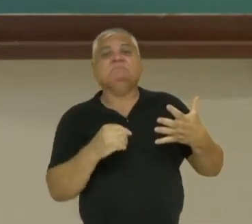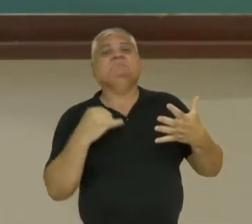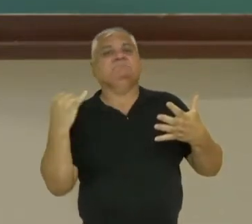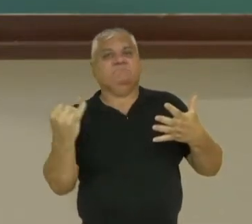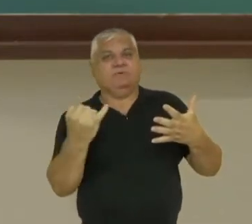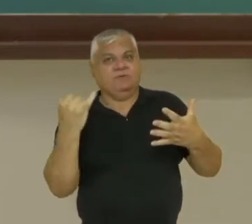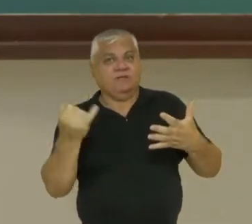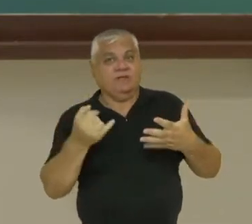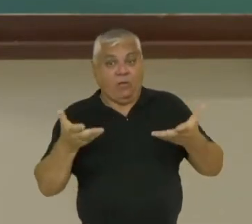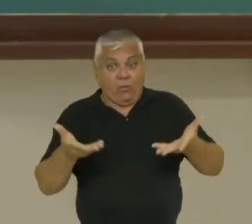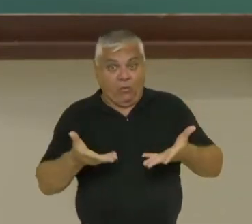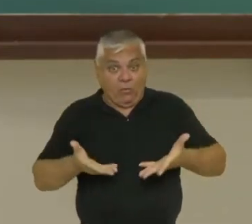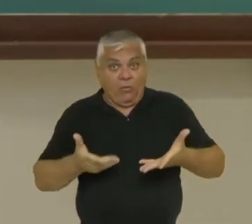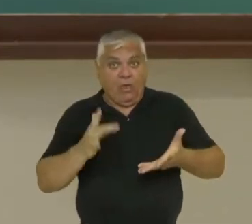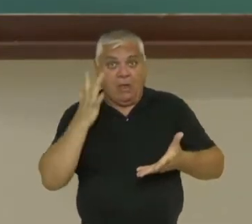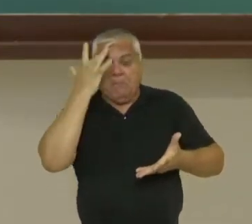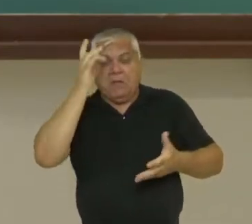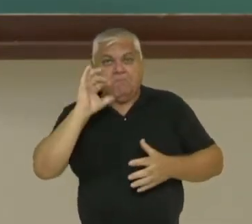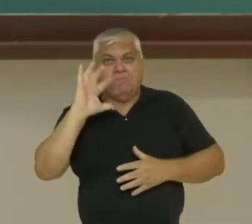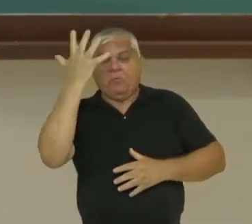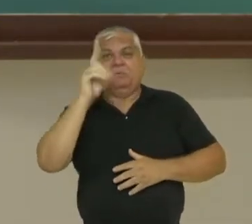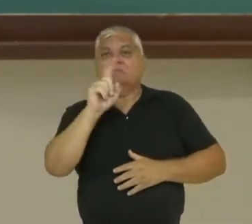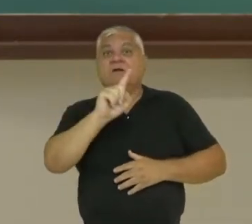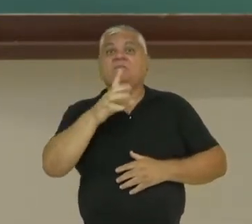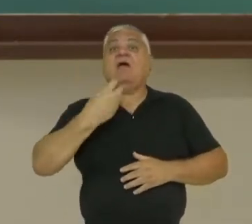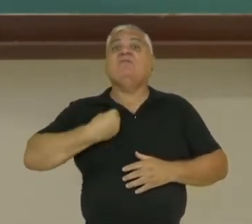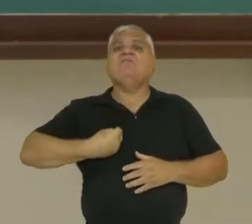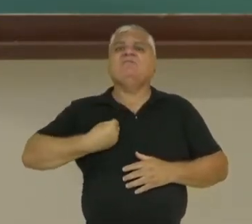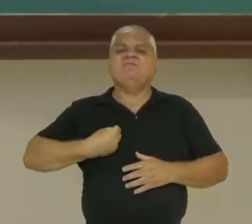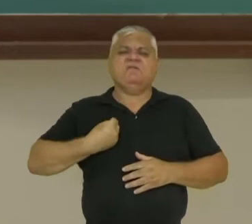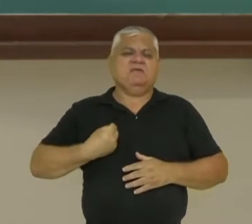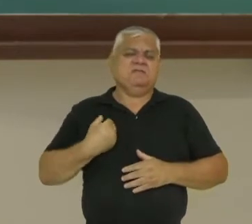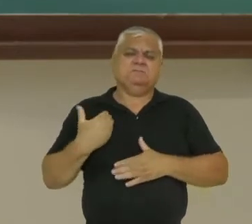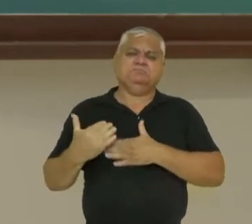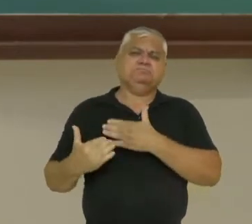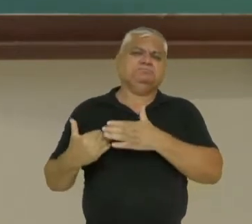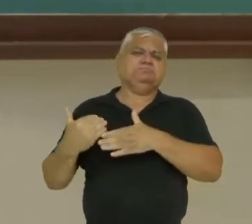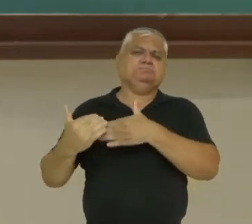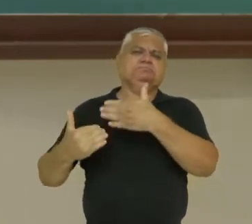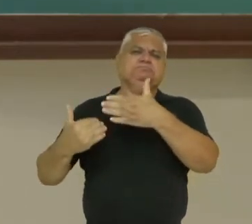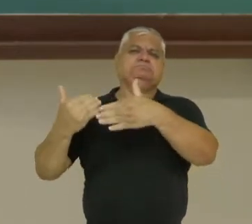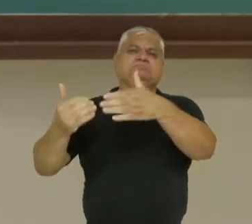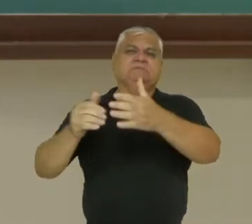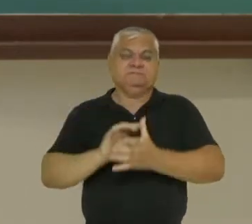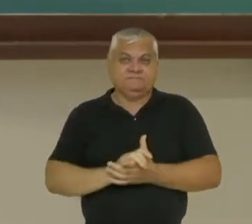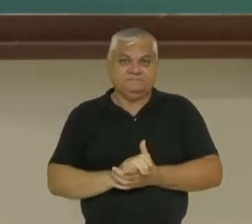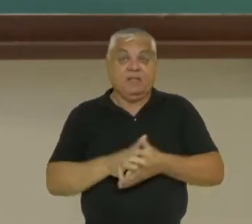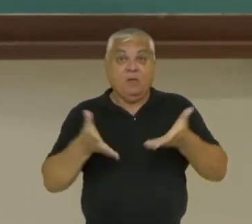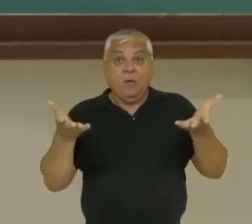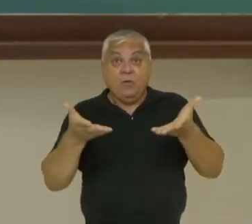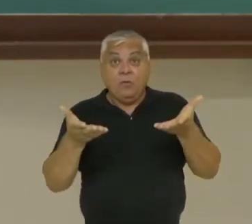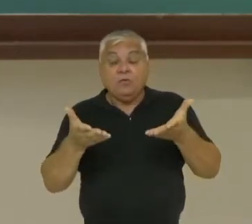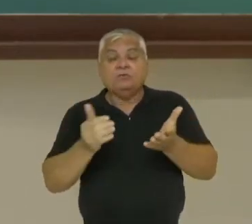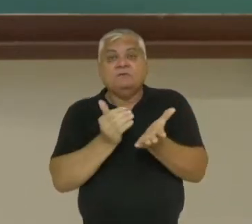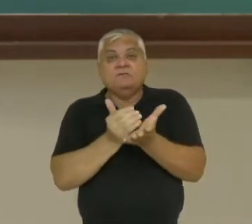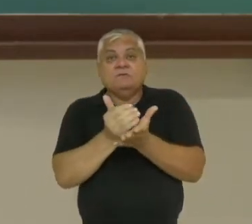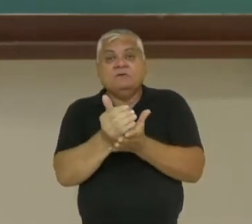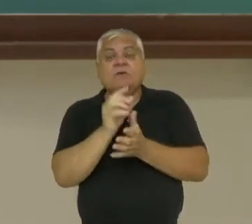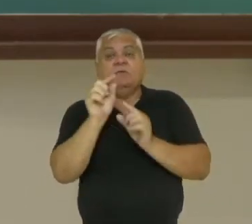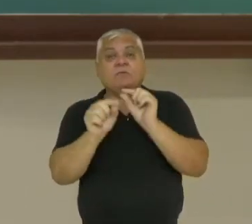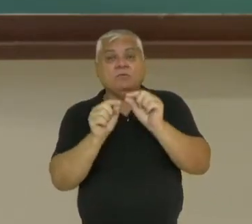para hoje, não para amanhã, mas para a sua vida inteira. Então hoje a gente vai começar